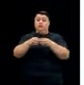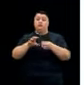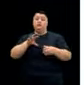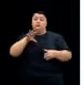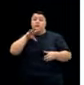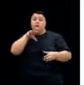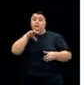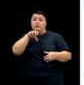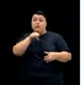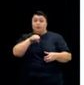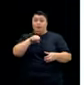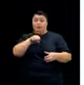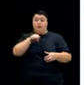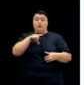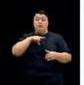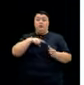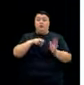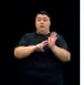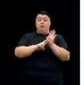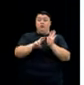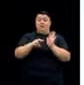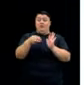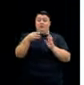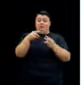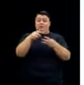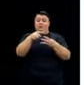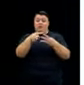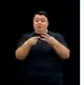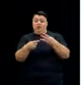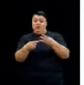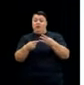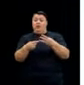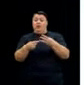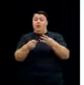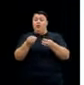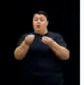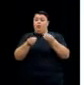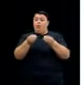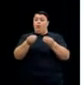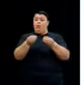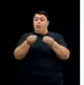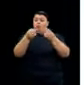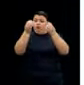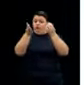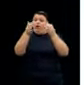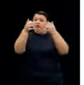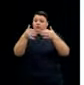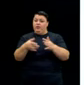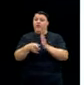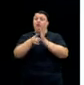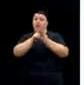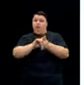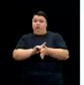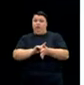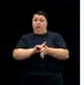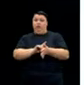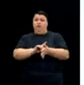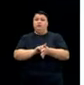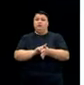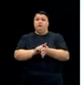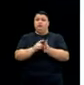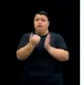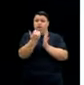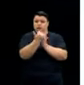vão apresentar 3 folhetos germinativos, como eu mostrei para vocês no slide anterior. Ectoderme, endoderme,